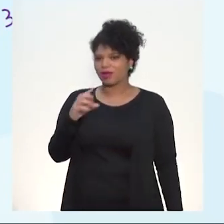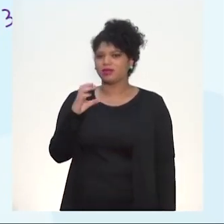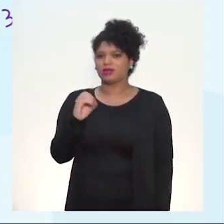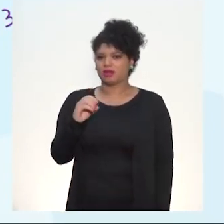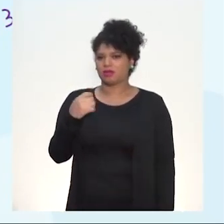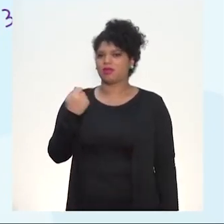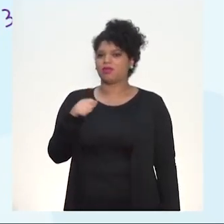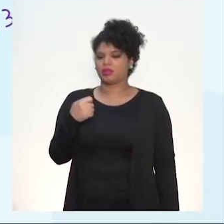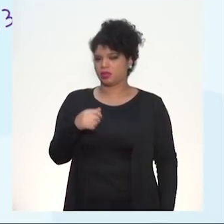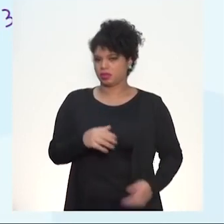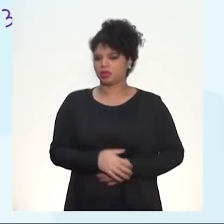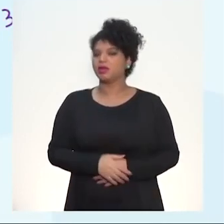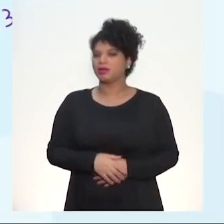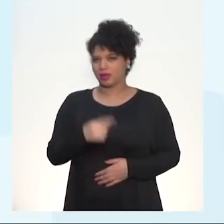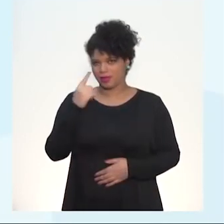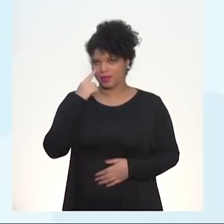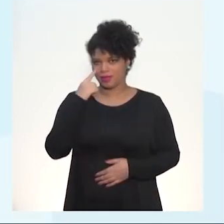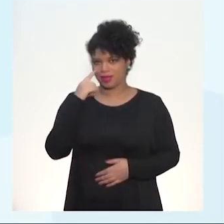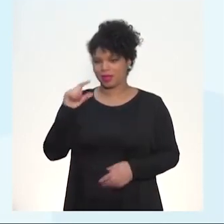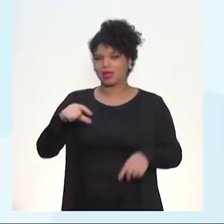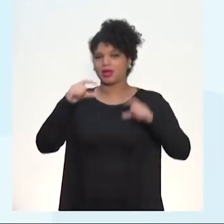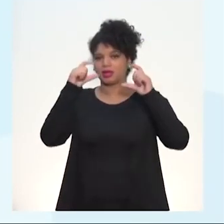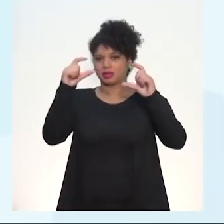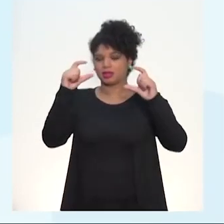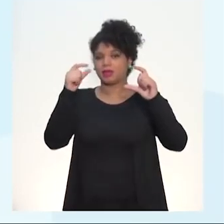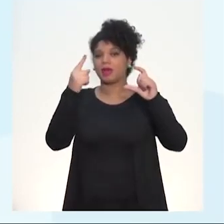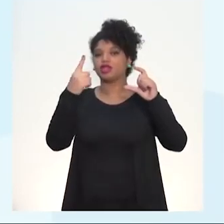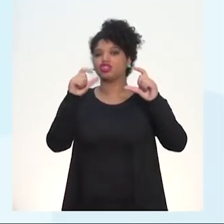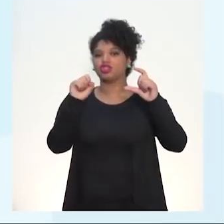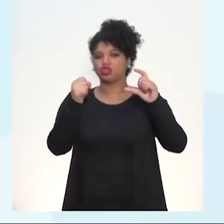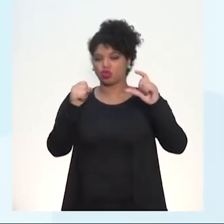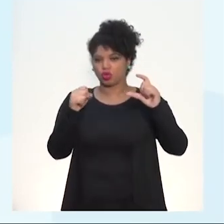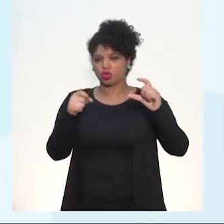Então, a parte de cima tem 18 e a parte de baixo tinha